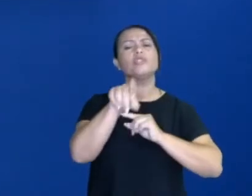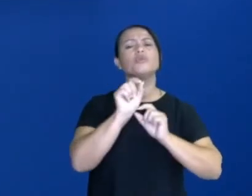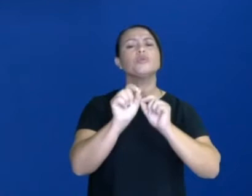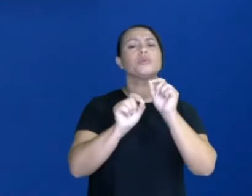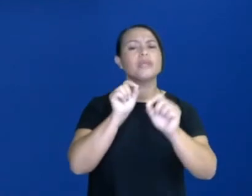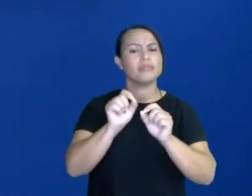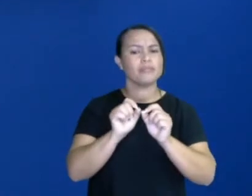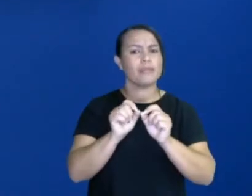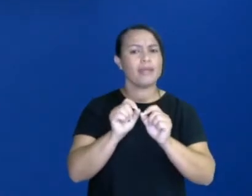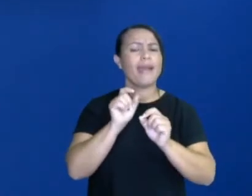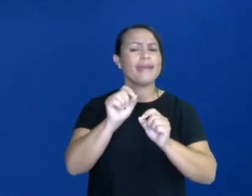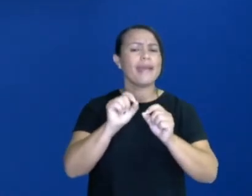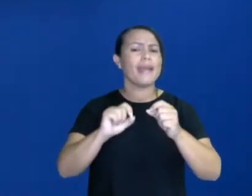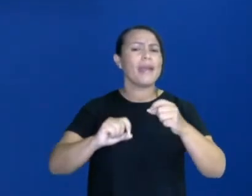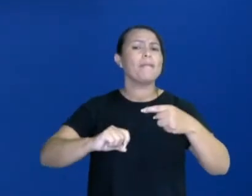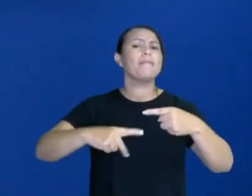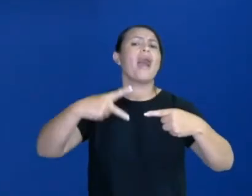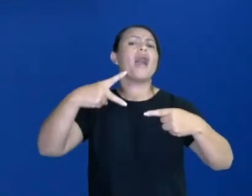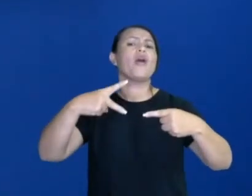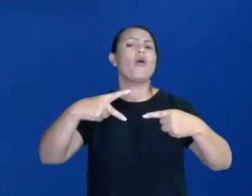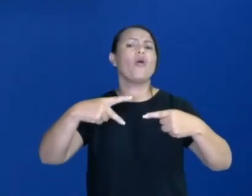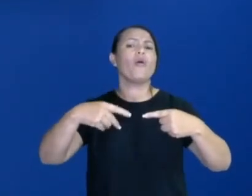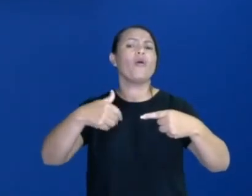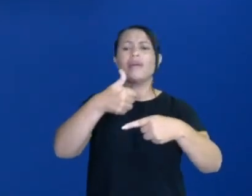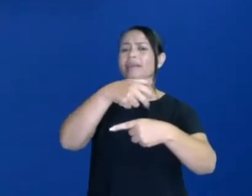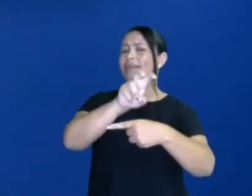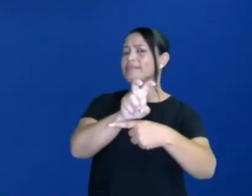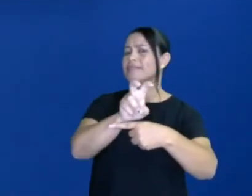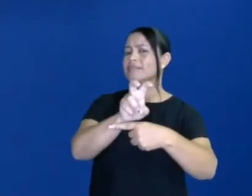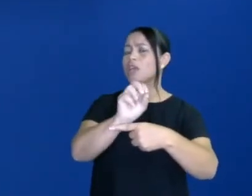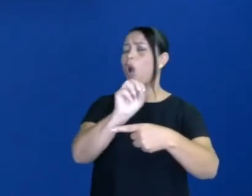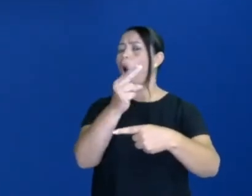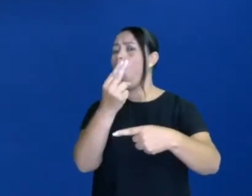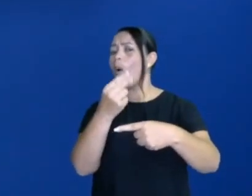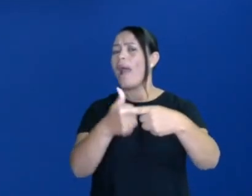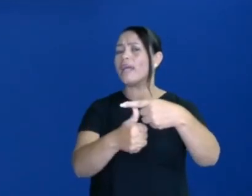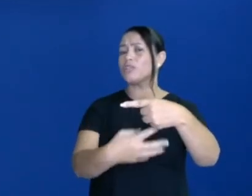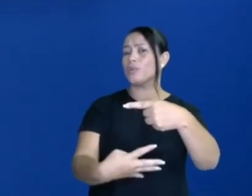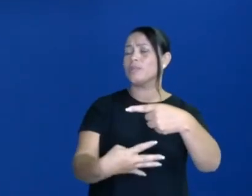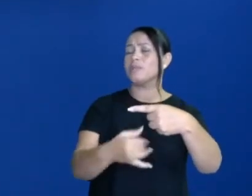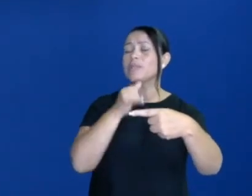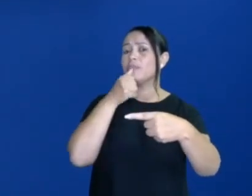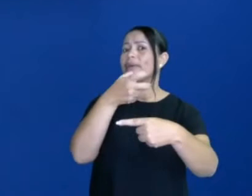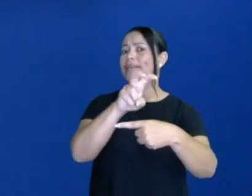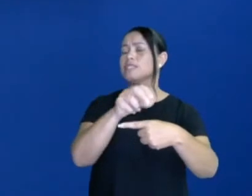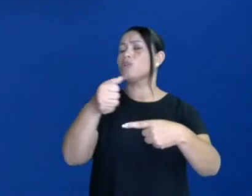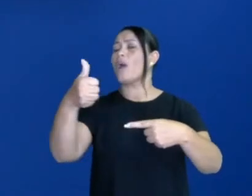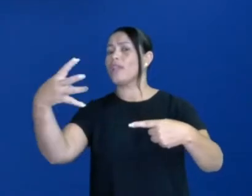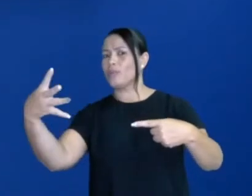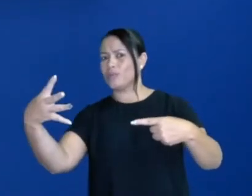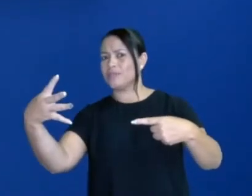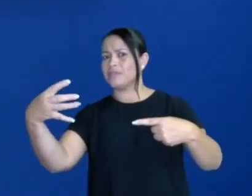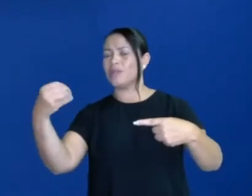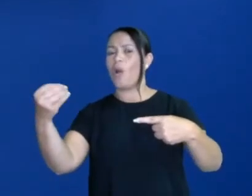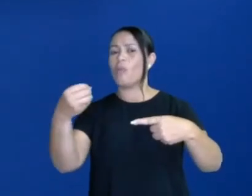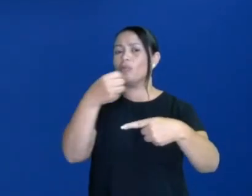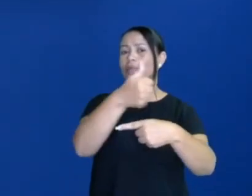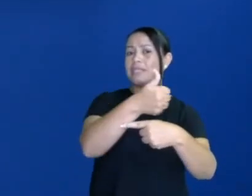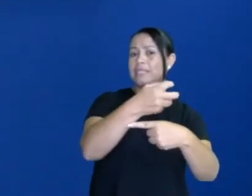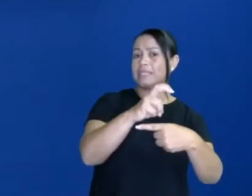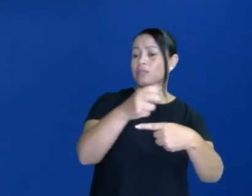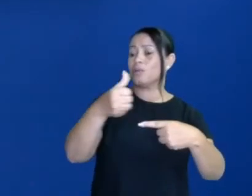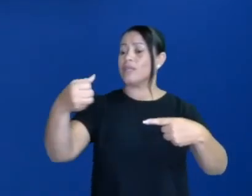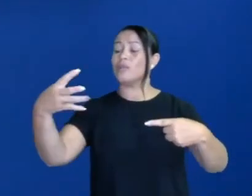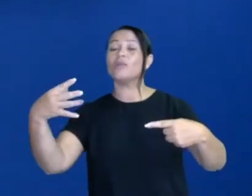seguinte agora. Quem é maior? 15 ou 14? 15 é maior do que 14. Então, logo